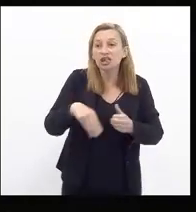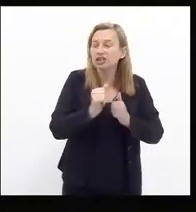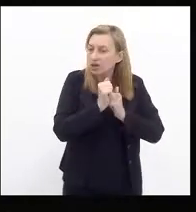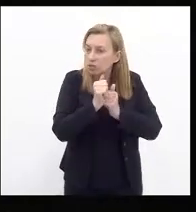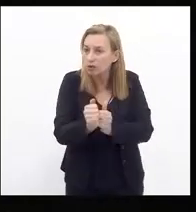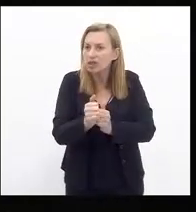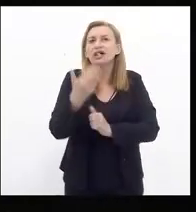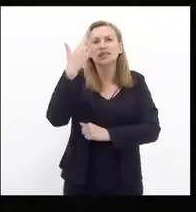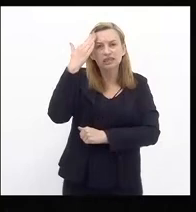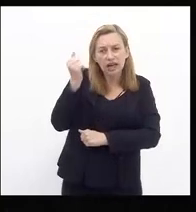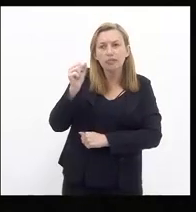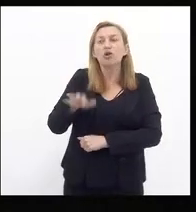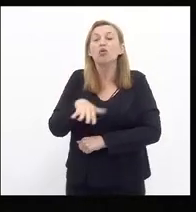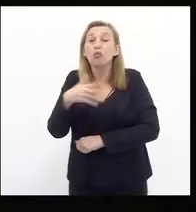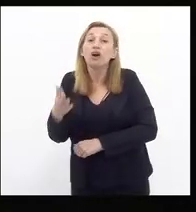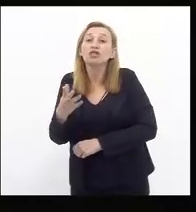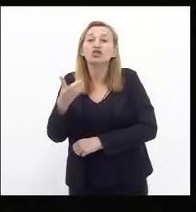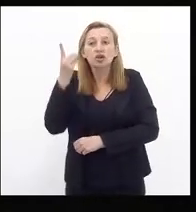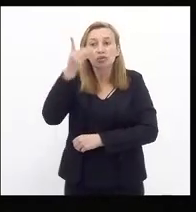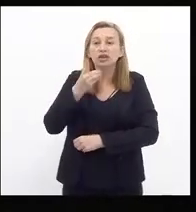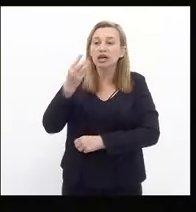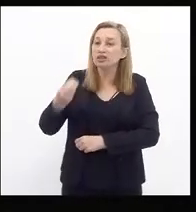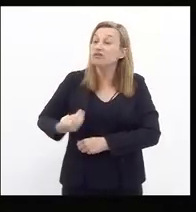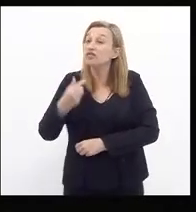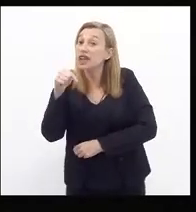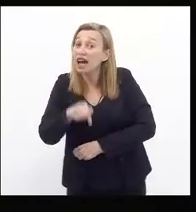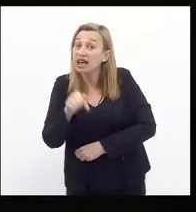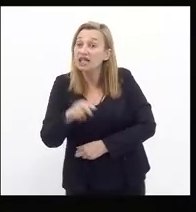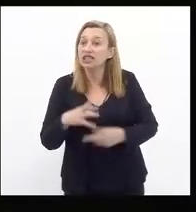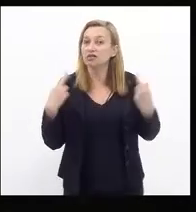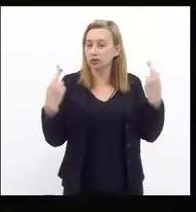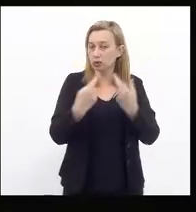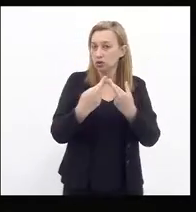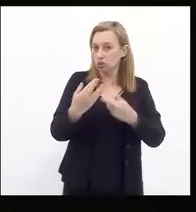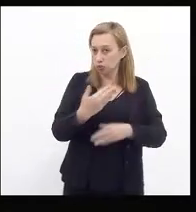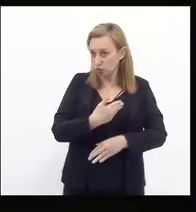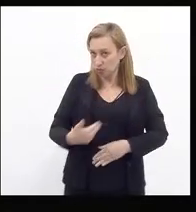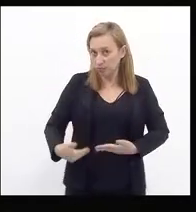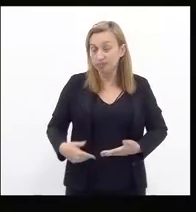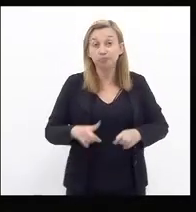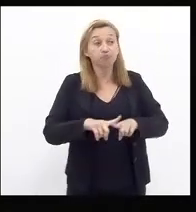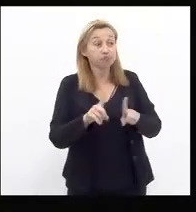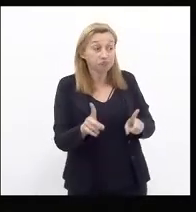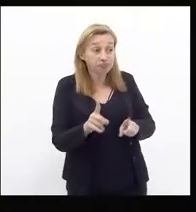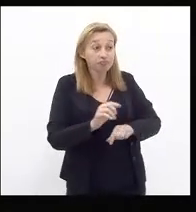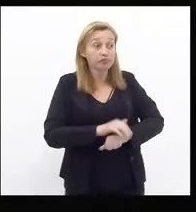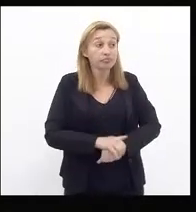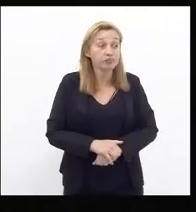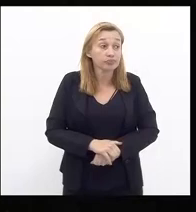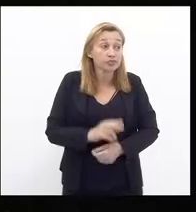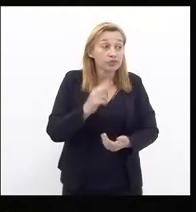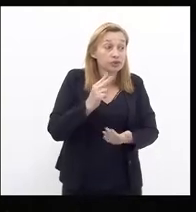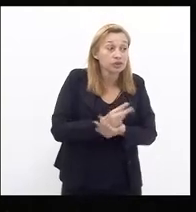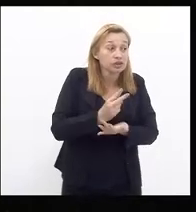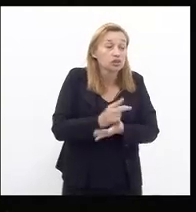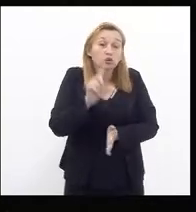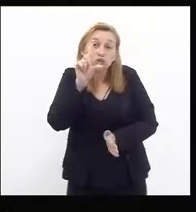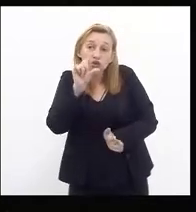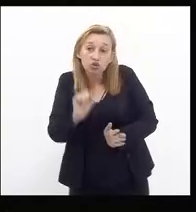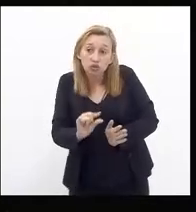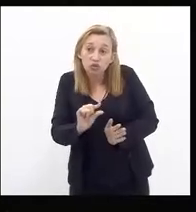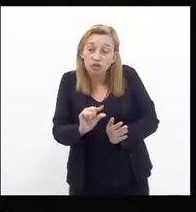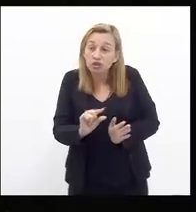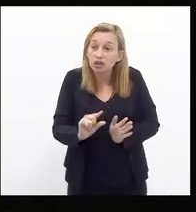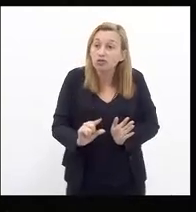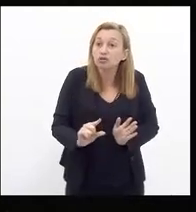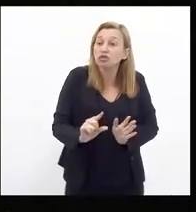sabe quais são os deputados que estavam aqui nas audiências públicas Mas apesar da redução dos